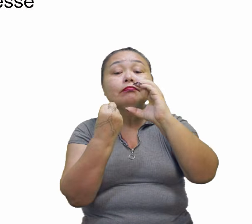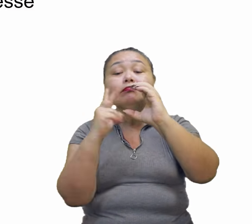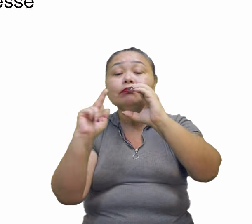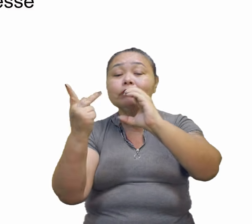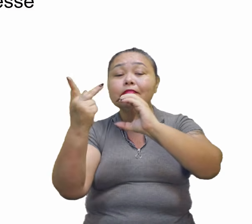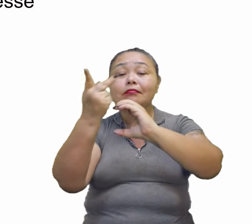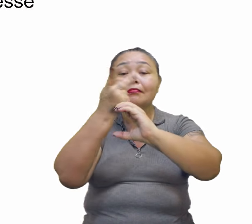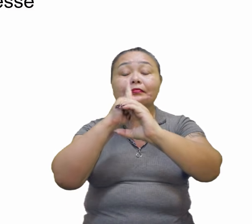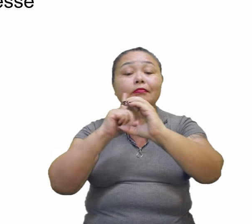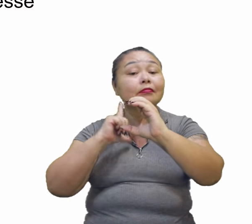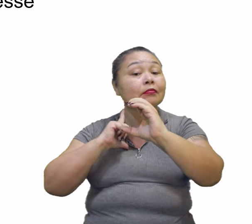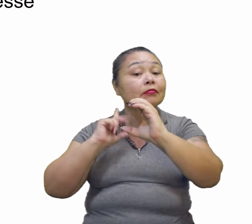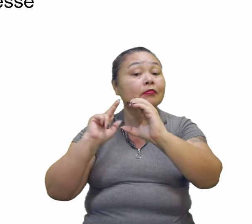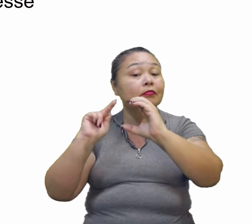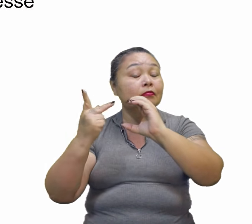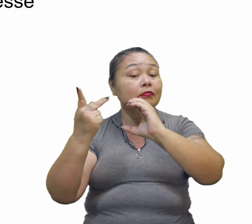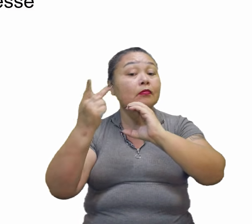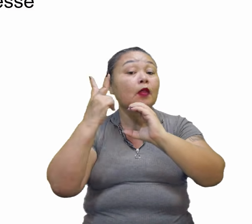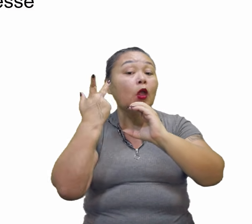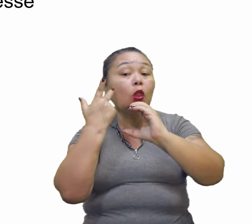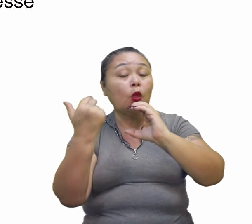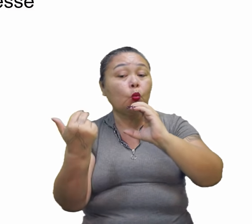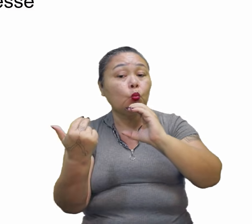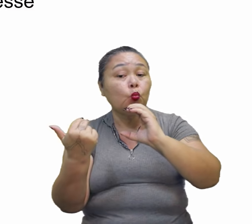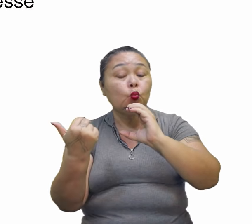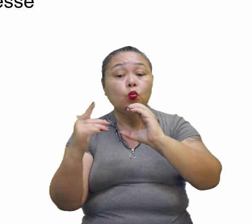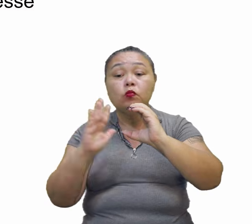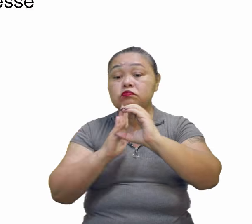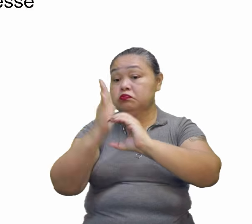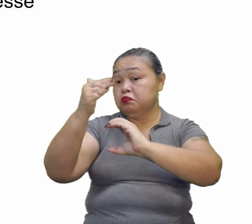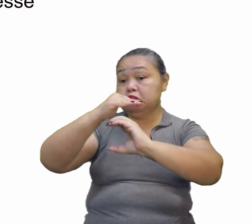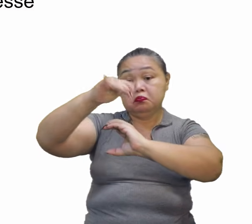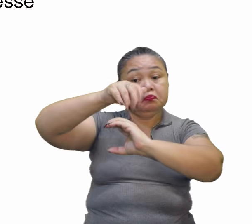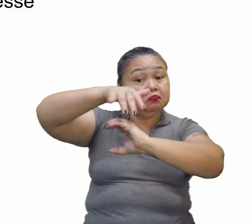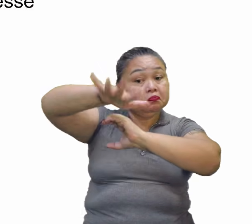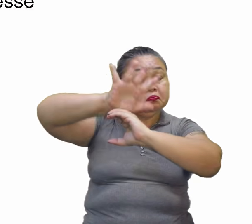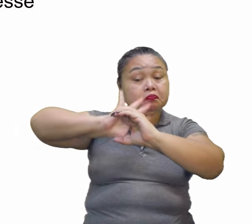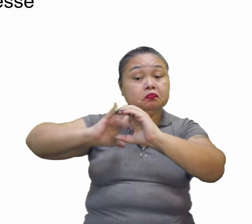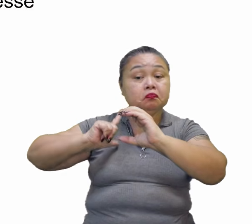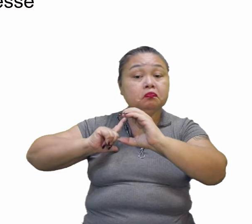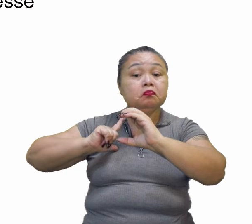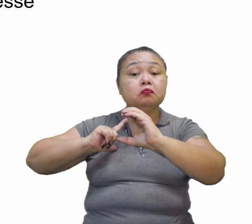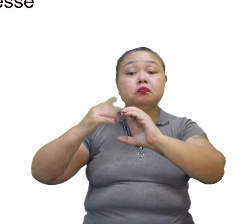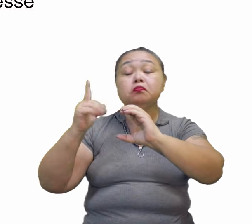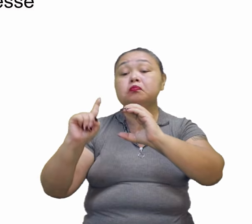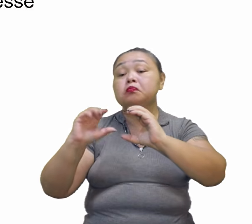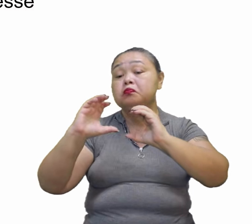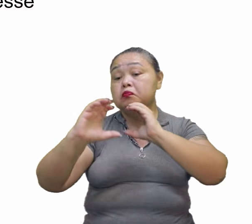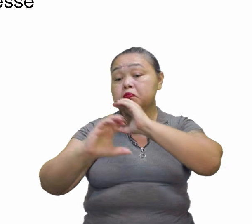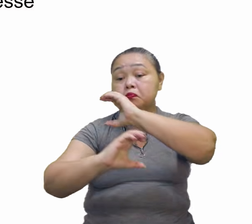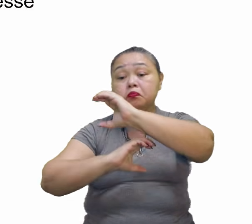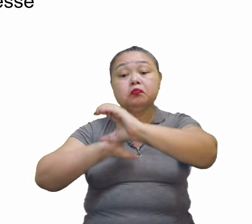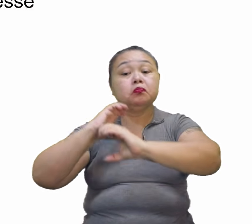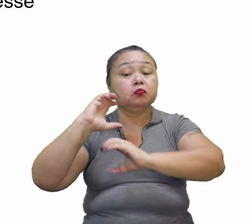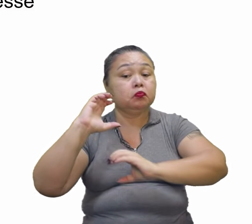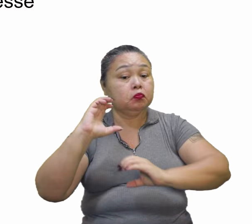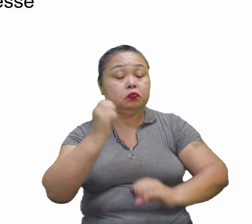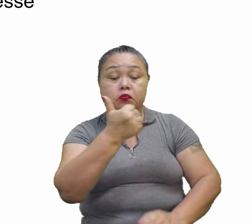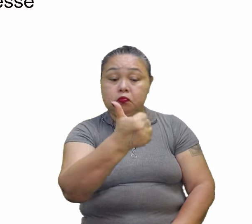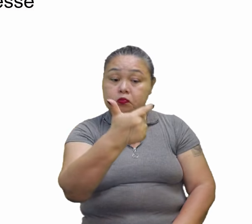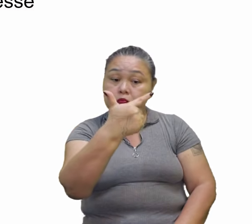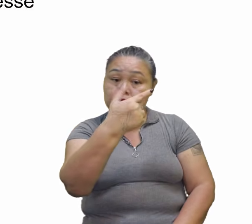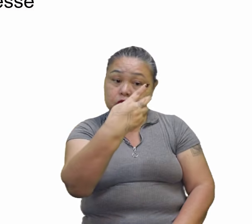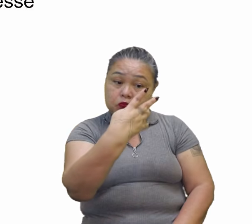é. Ele diz que é uma cadeia normal, ou seja, não tem ramificação. Ela tem 4 átomos de carbono.